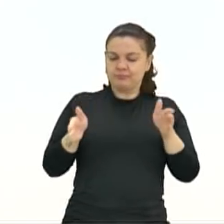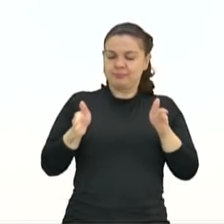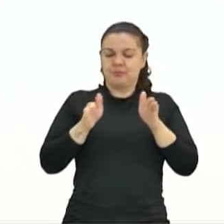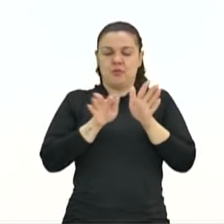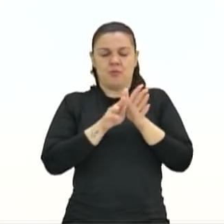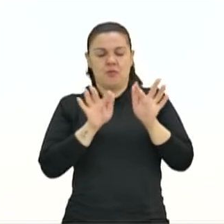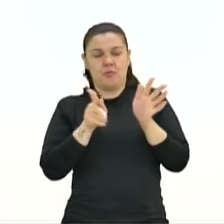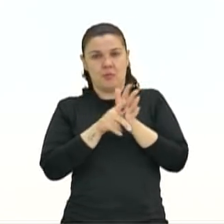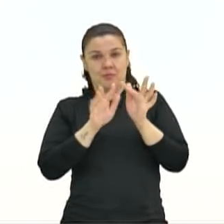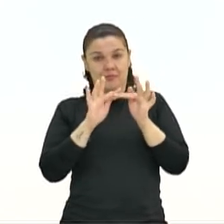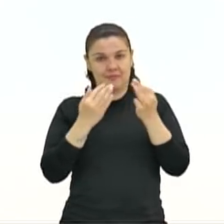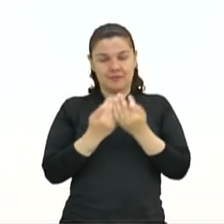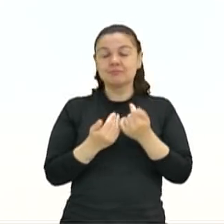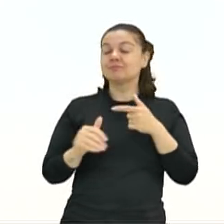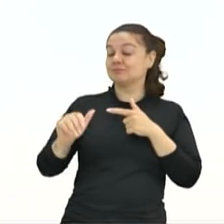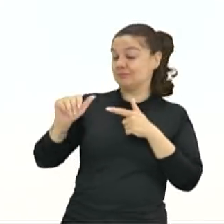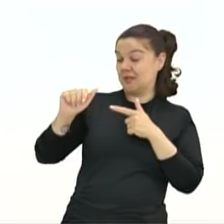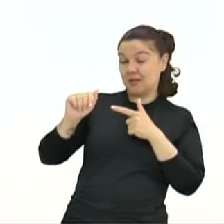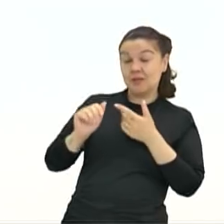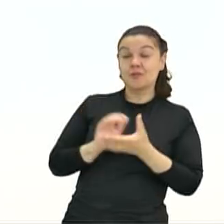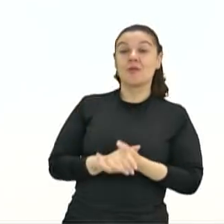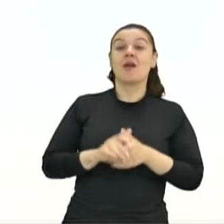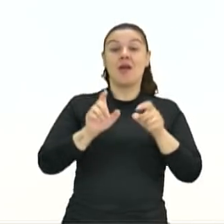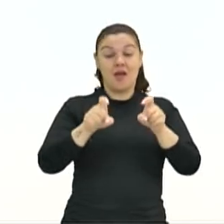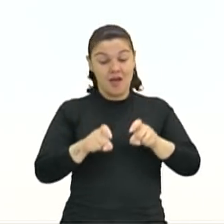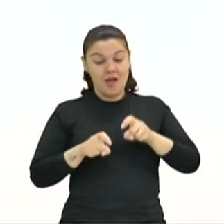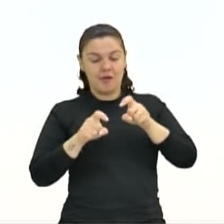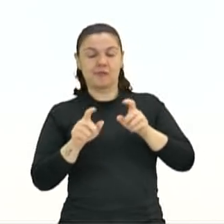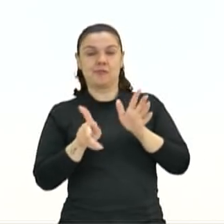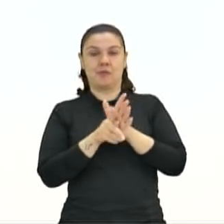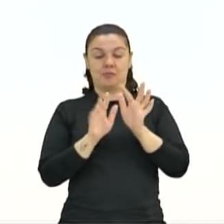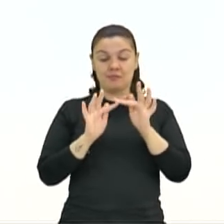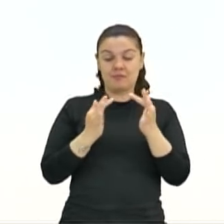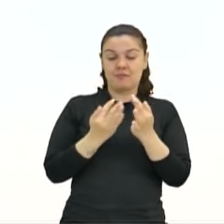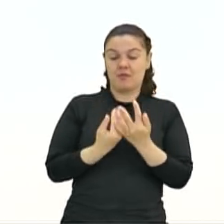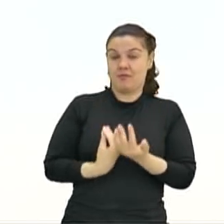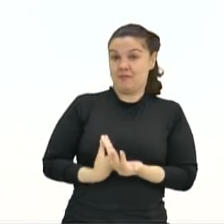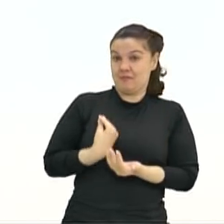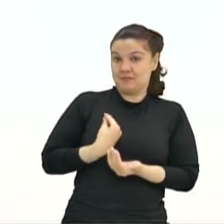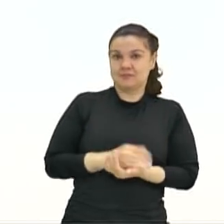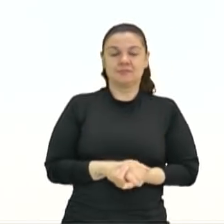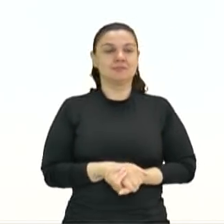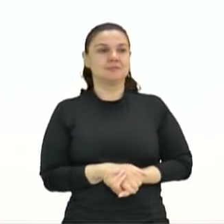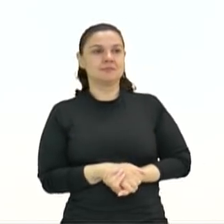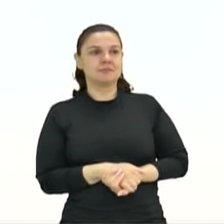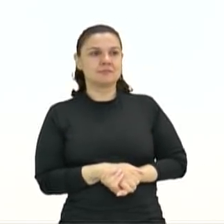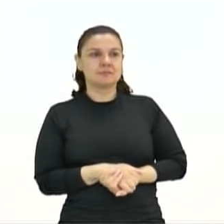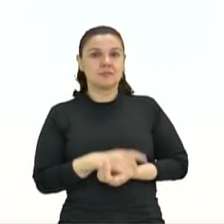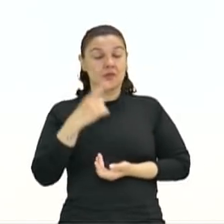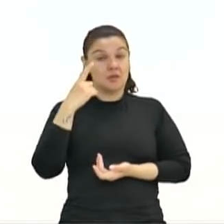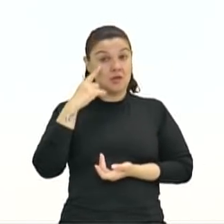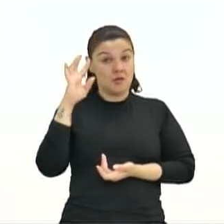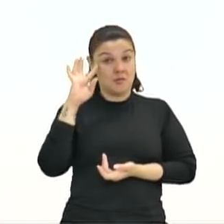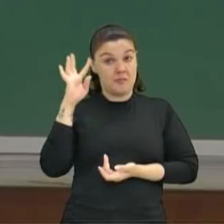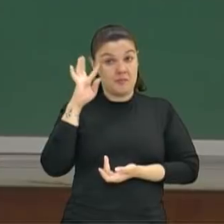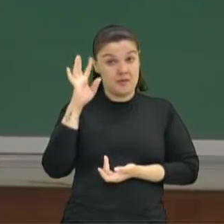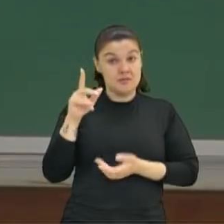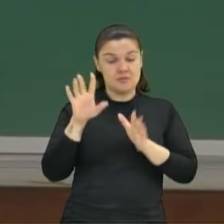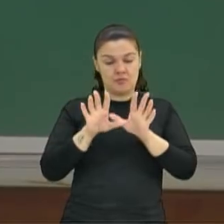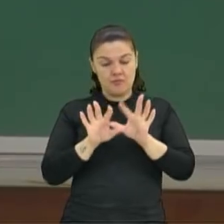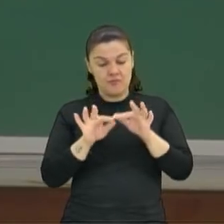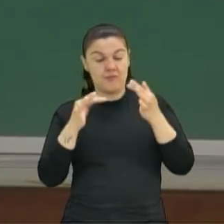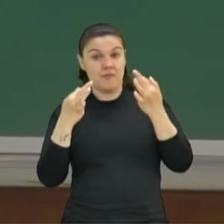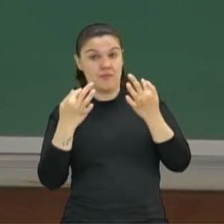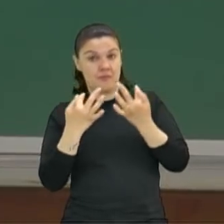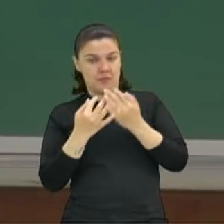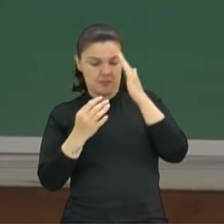consumo familiar? Letra A, agricultura de subsistência, tá? Então, pensem, agricultura